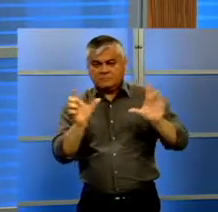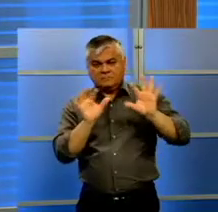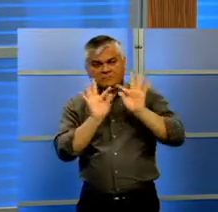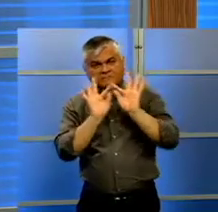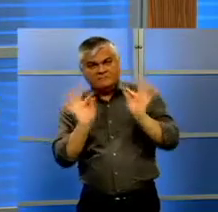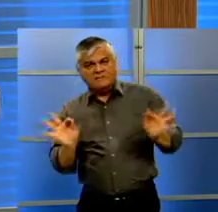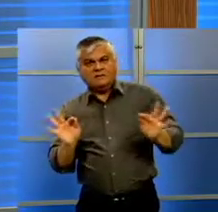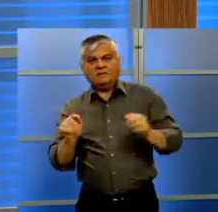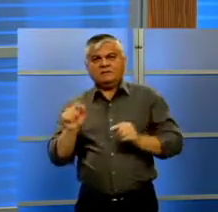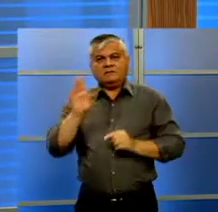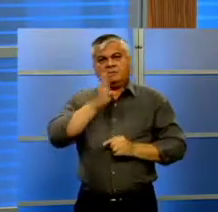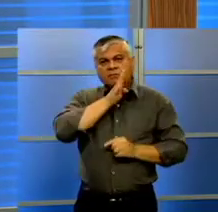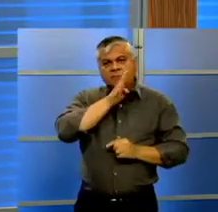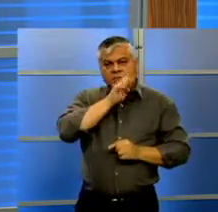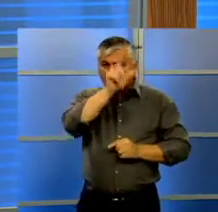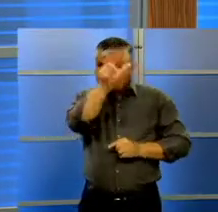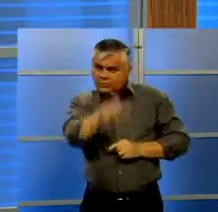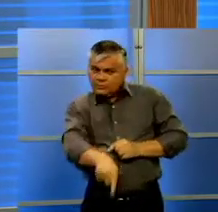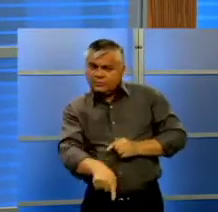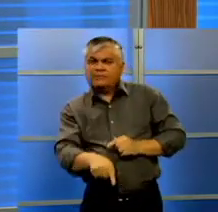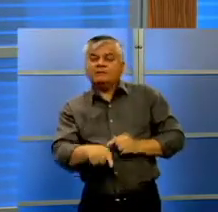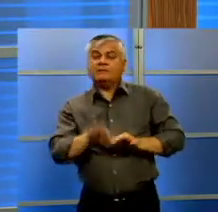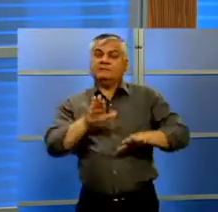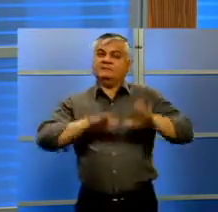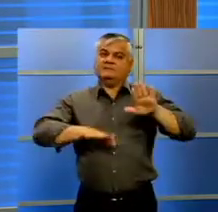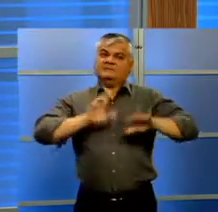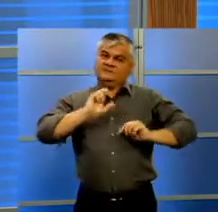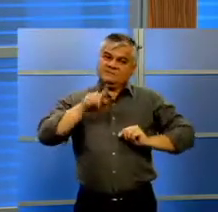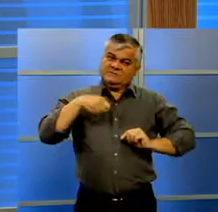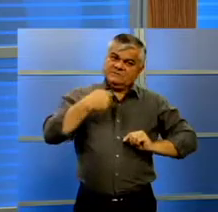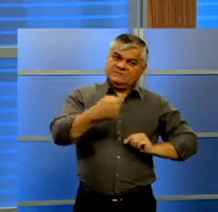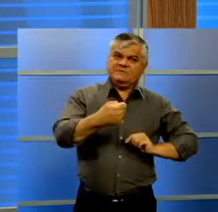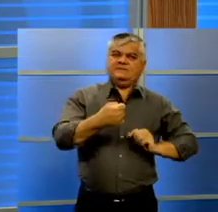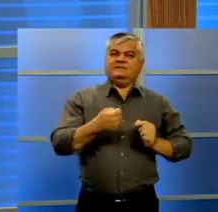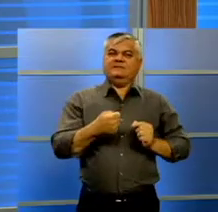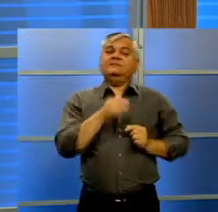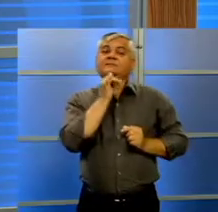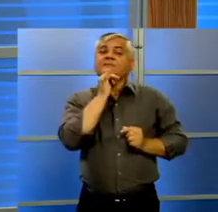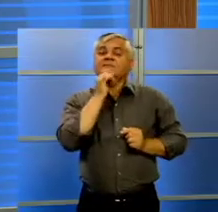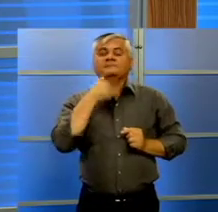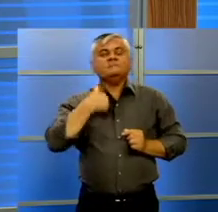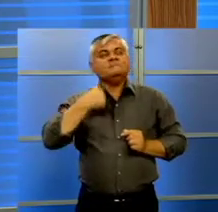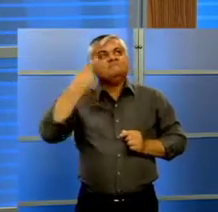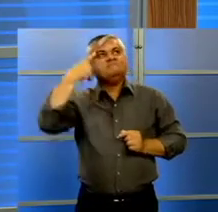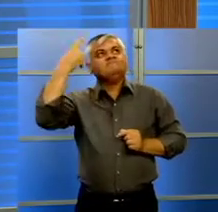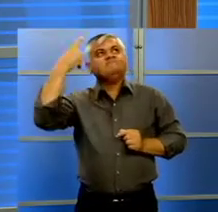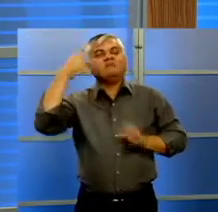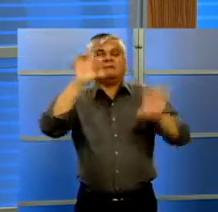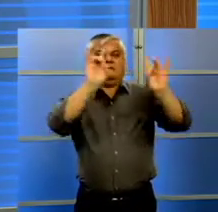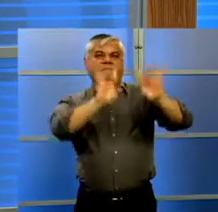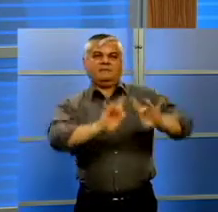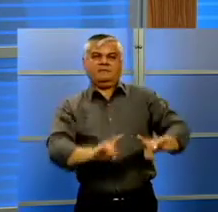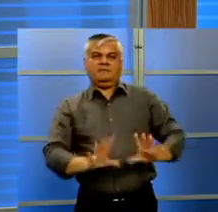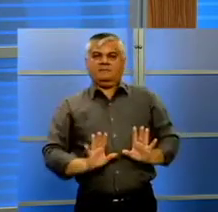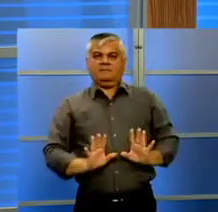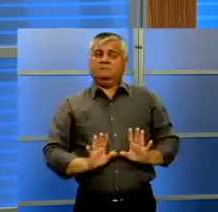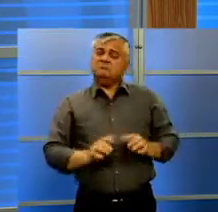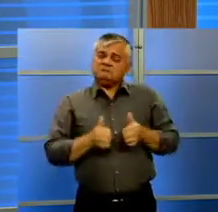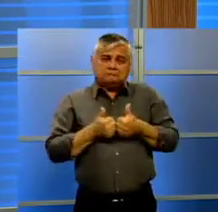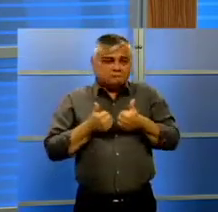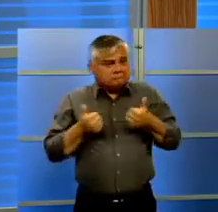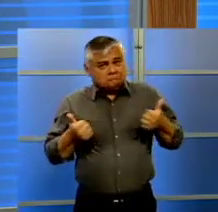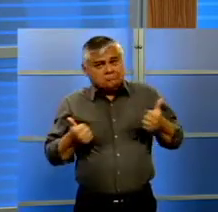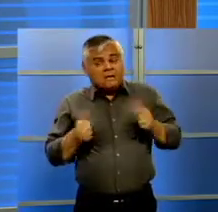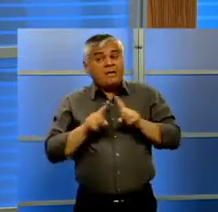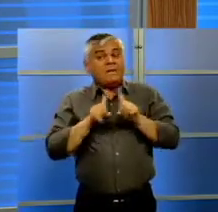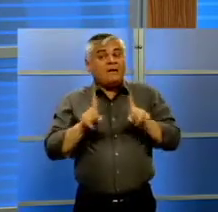me conhece, do quanto eu te conheço, e no momento discursivo, o único sinal que me vem, eu posso utilizá-lo. A pessoa surda